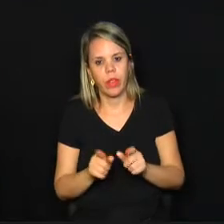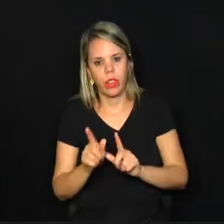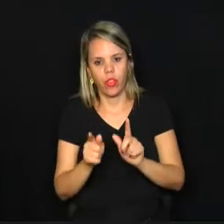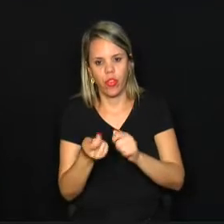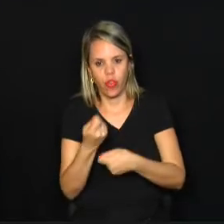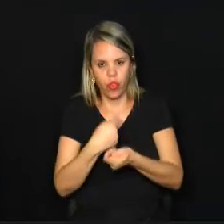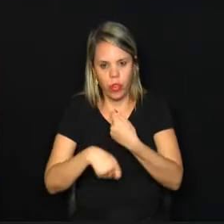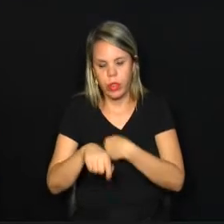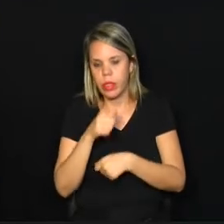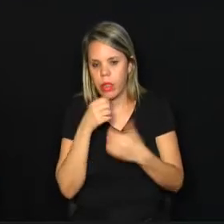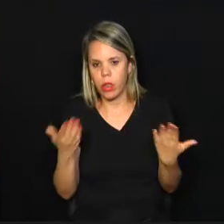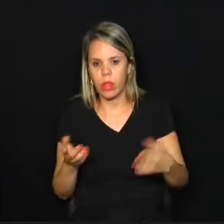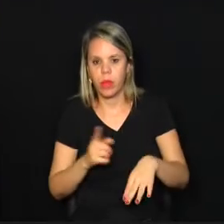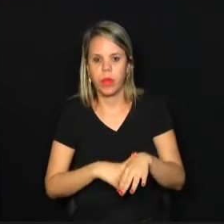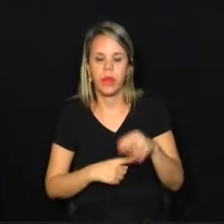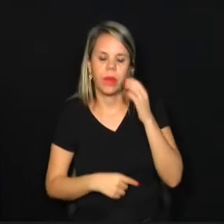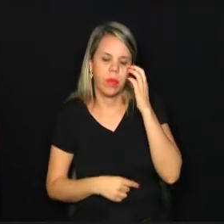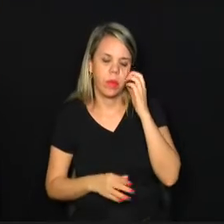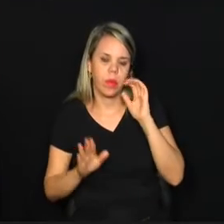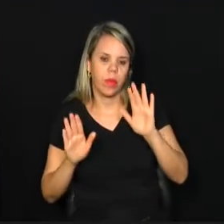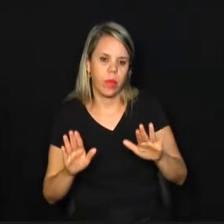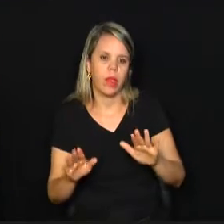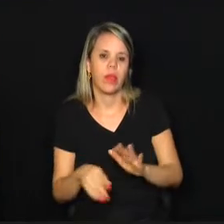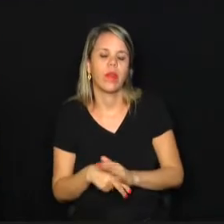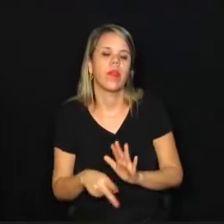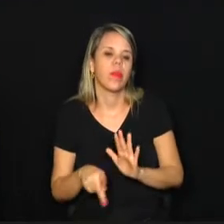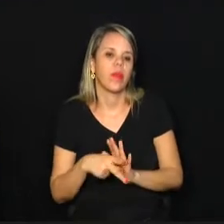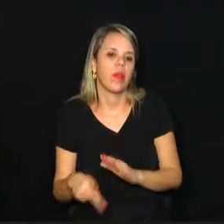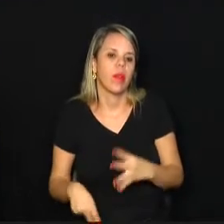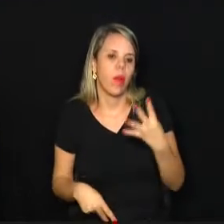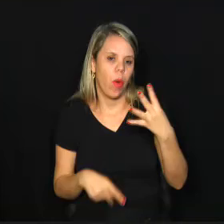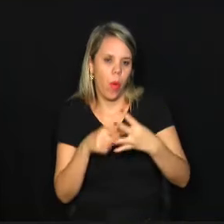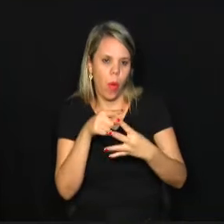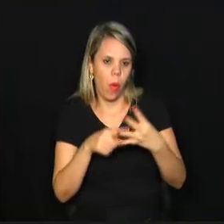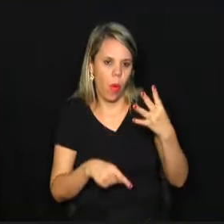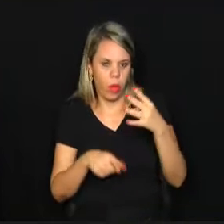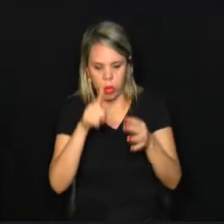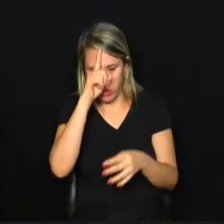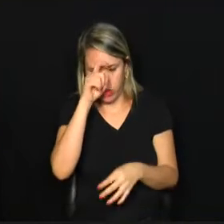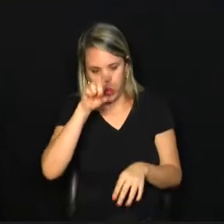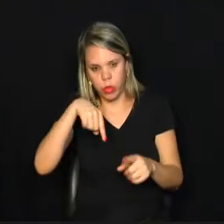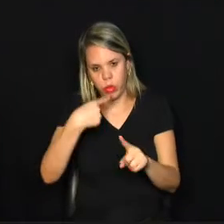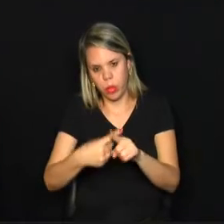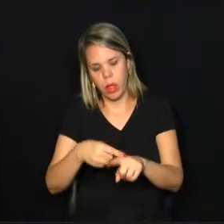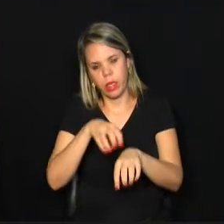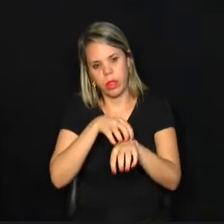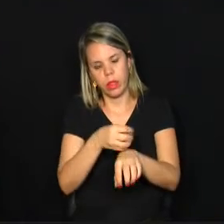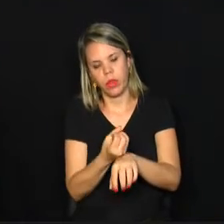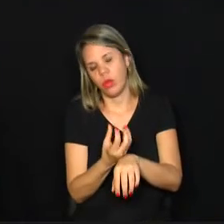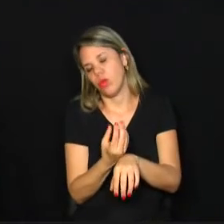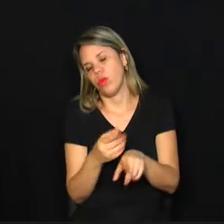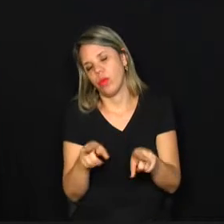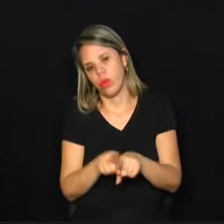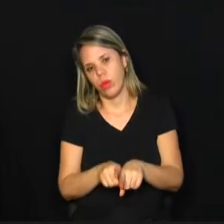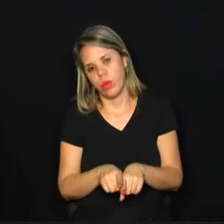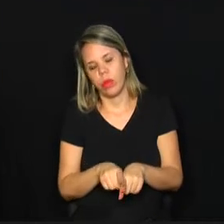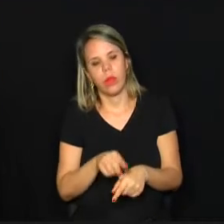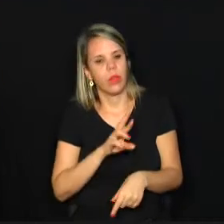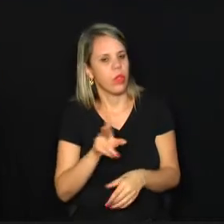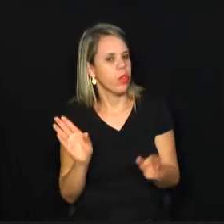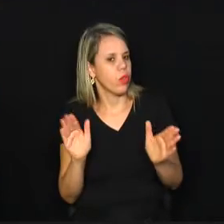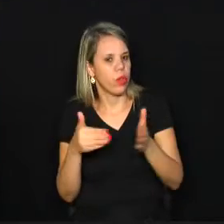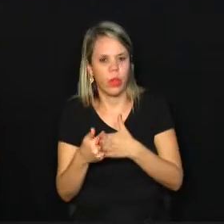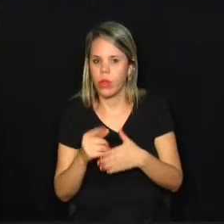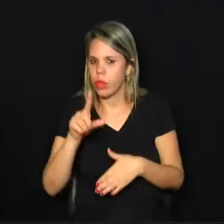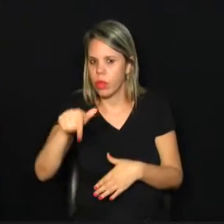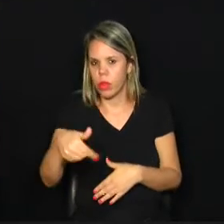gestão nesse momento, mais os 4 pronto atendimentos e o SAMU. São serviços que eles não fecham